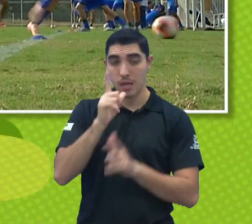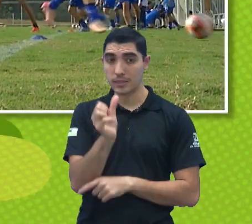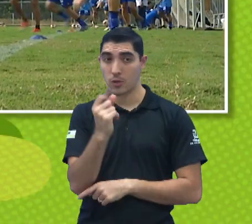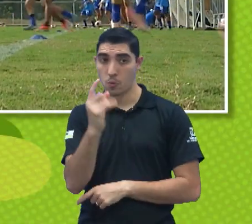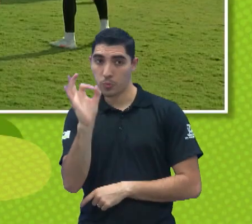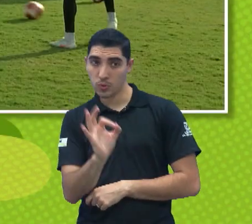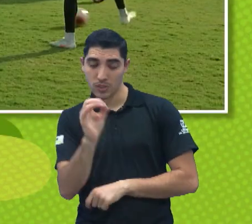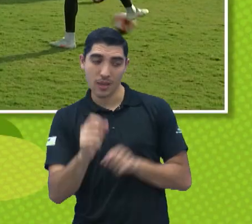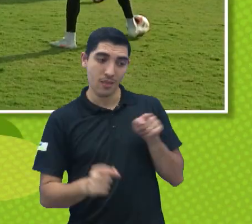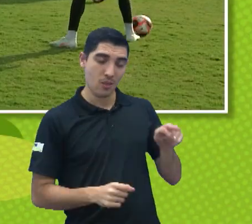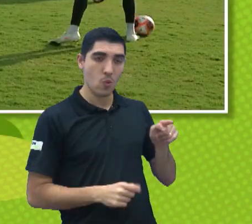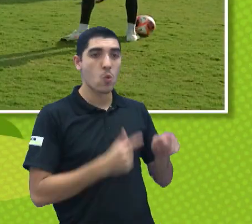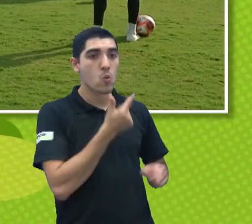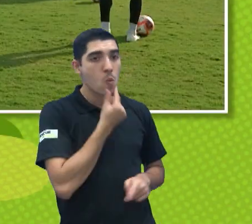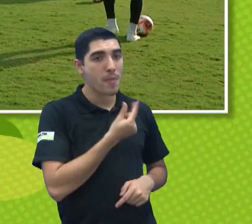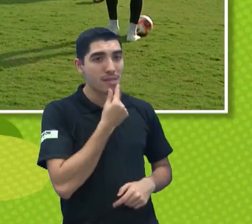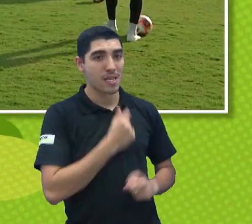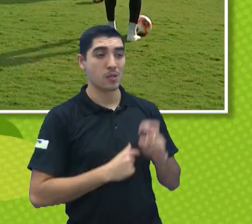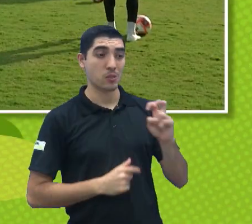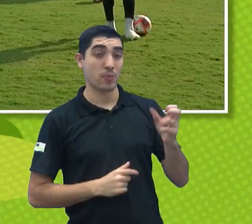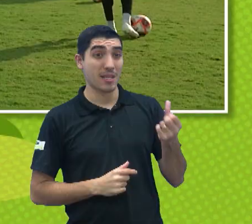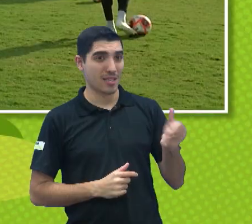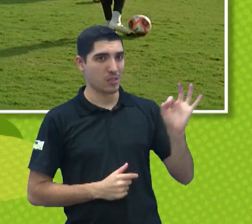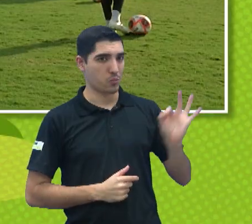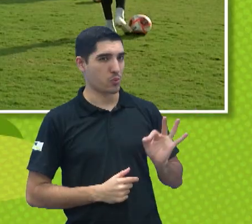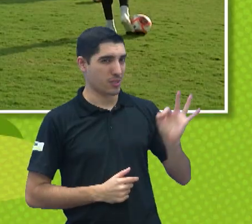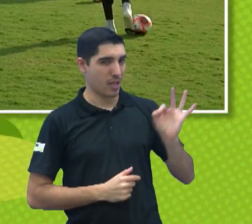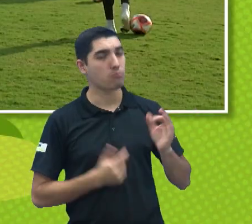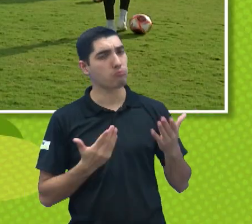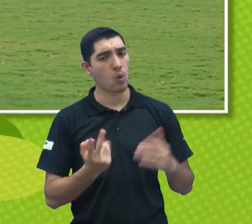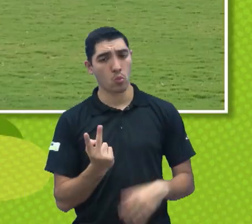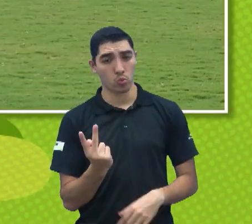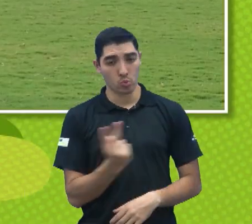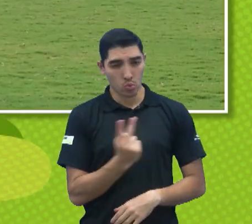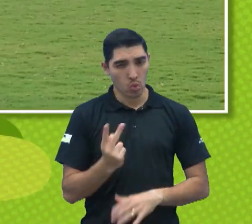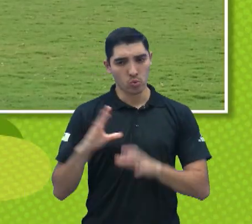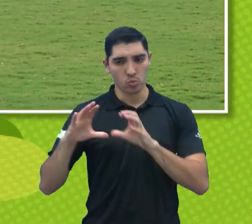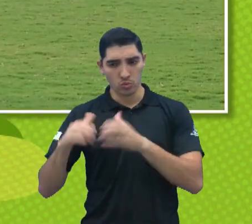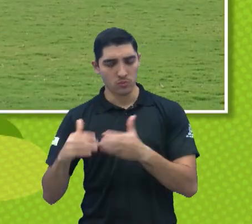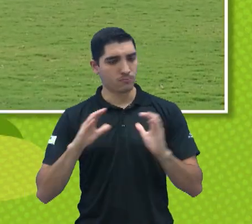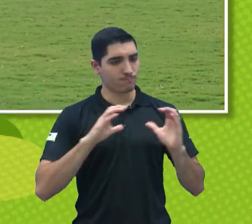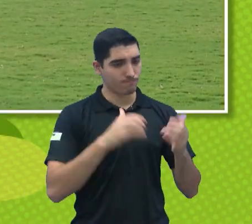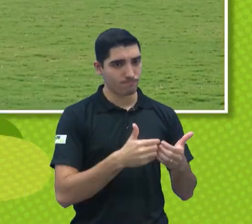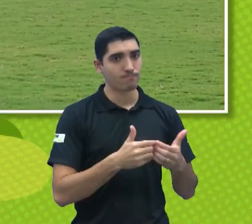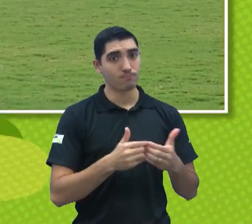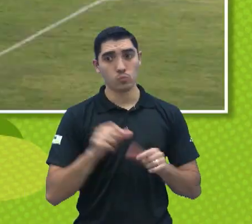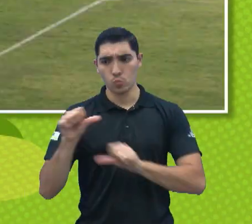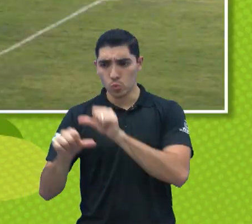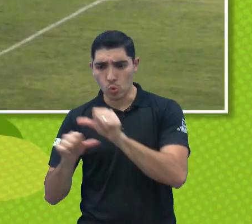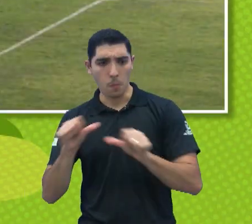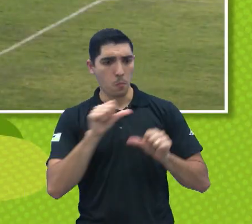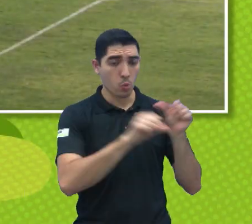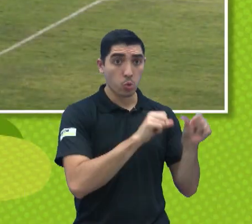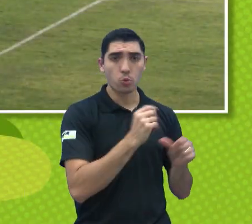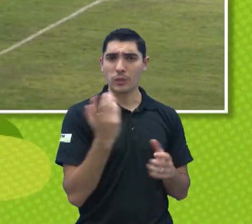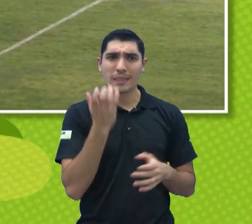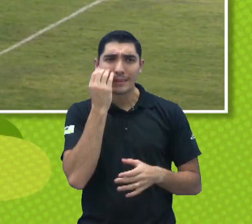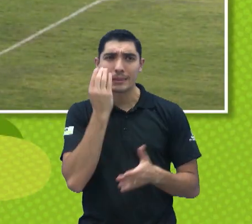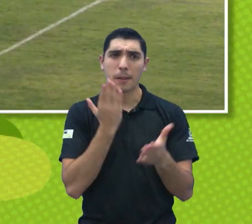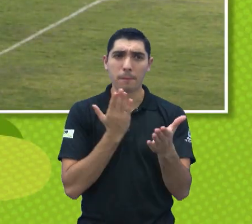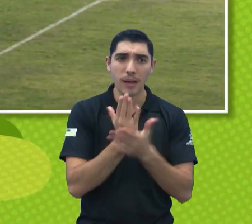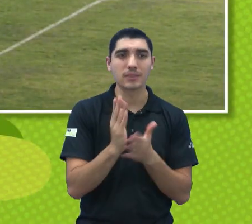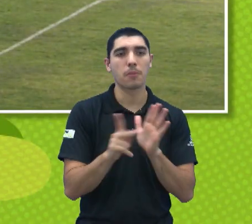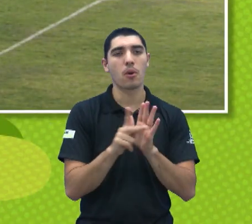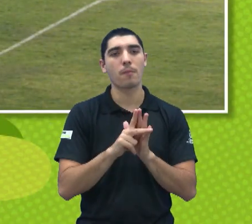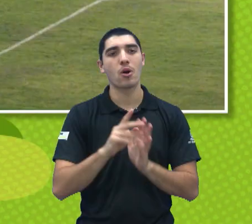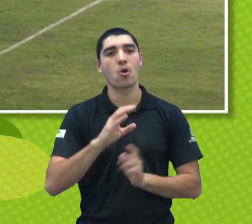últimos jogos, né? Eles se uniram bastante na questão de elenco, de querer avançar de fase na Copa do Brasil. É um time de